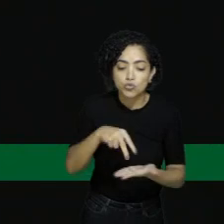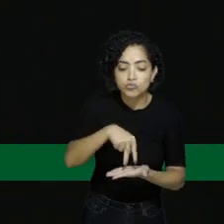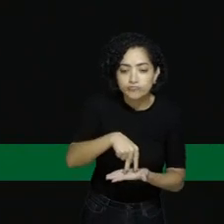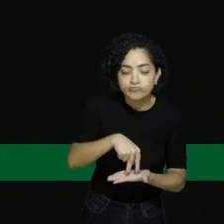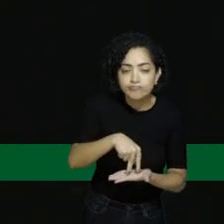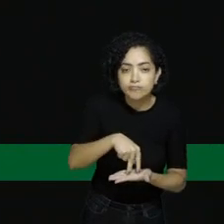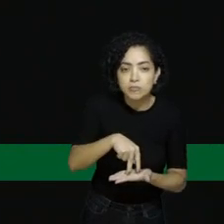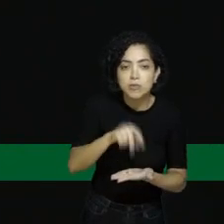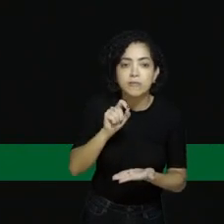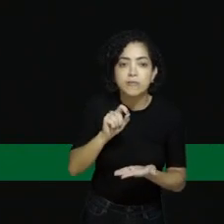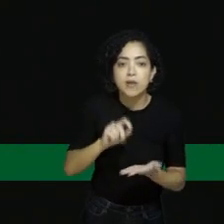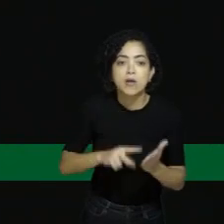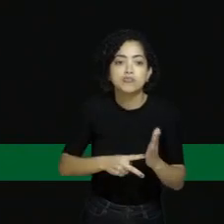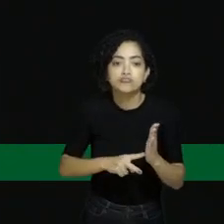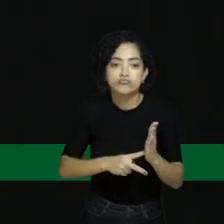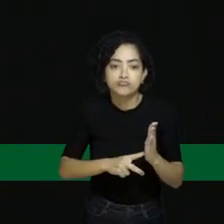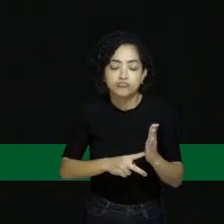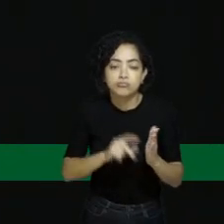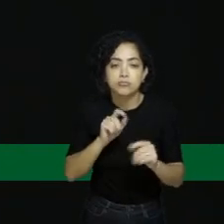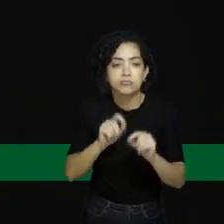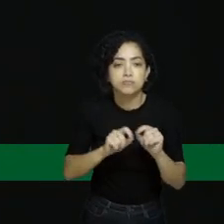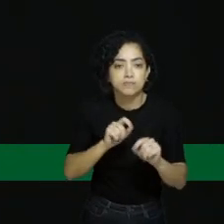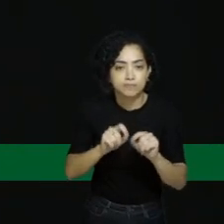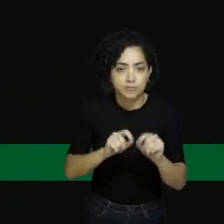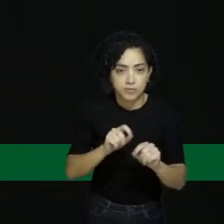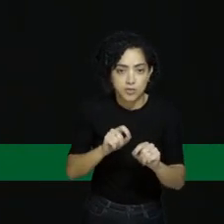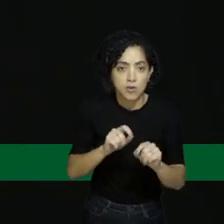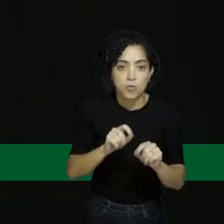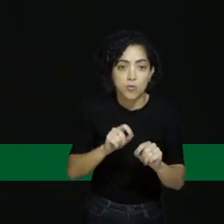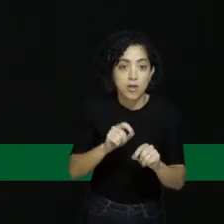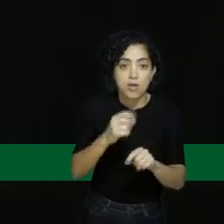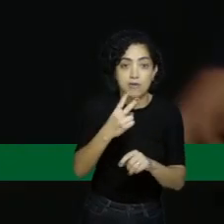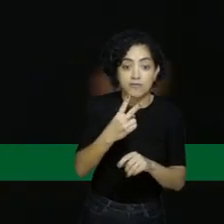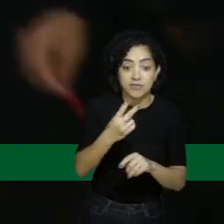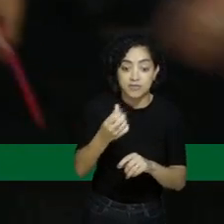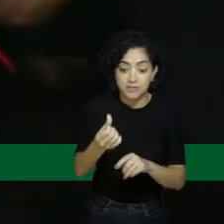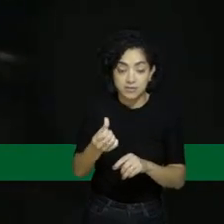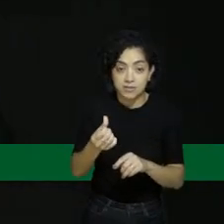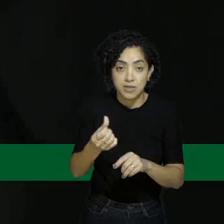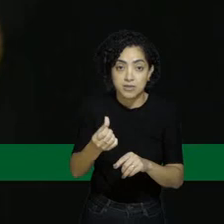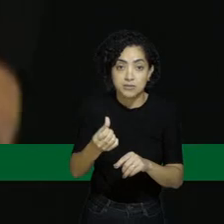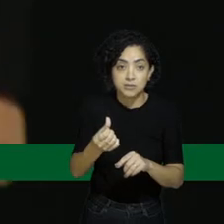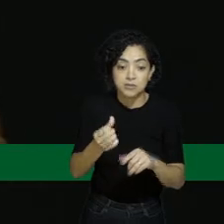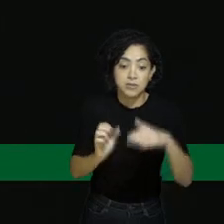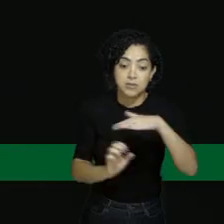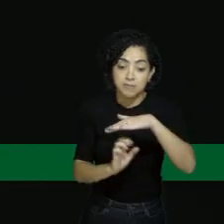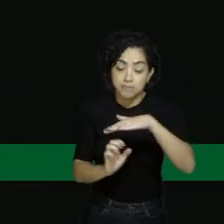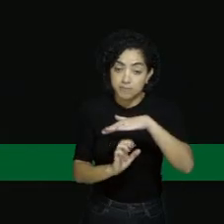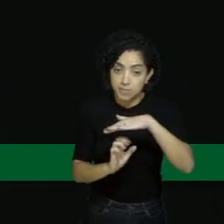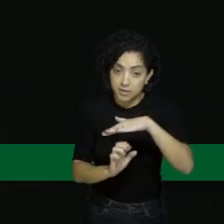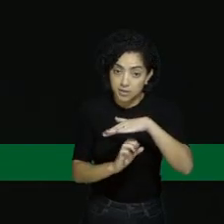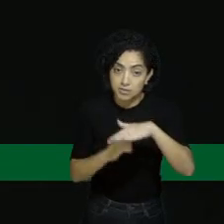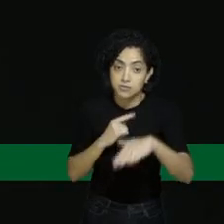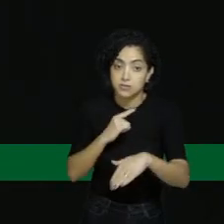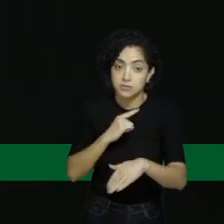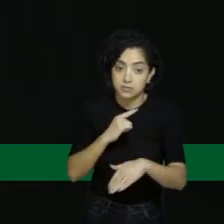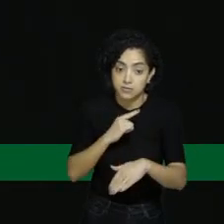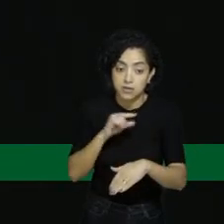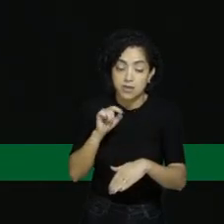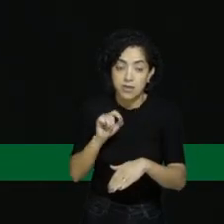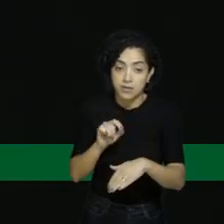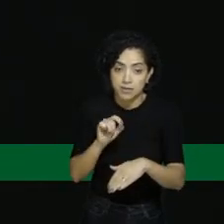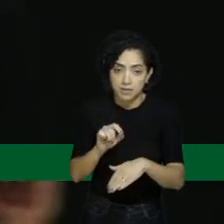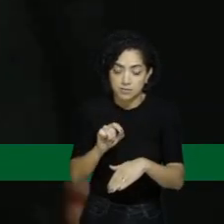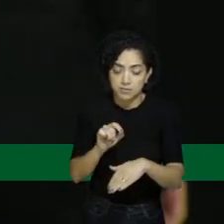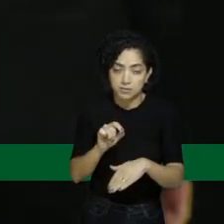Sindi Leite. Sindi Leite que congrega 26 entidades, 26 empresas. E essas 26